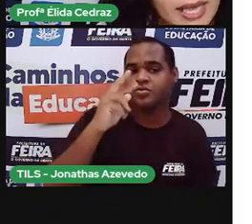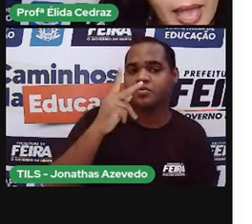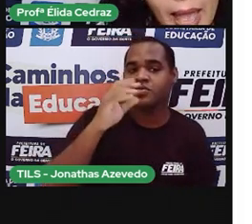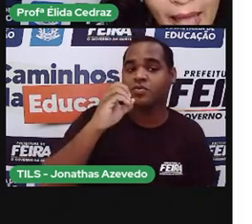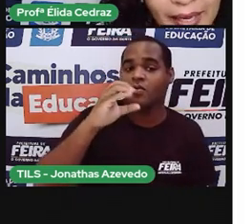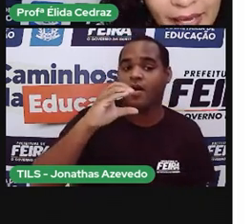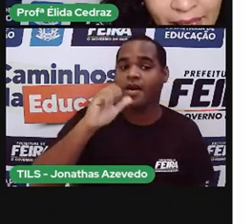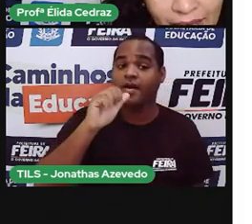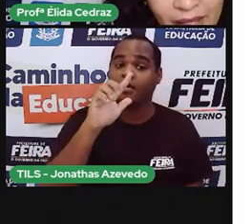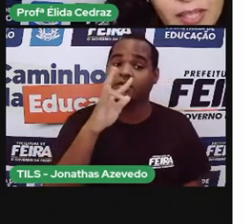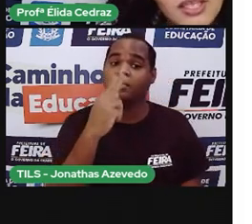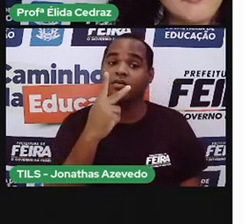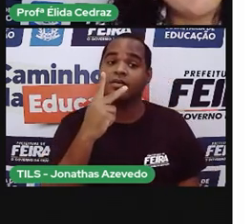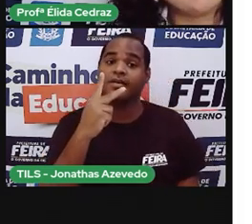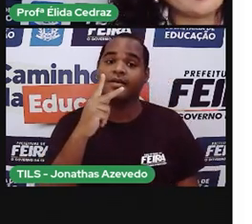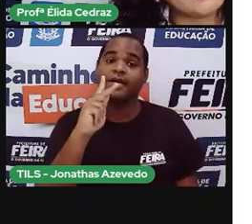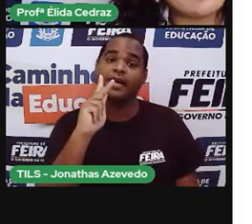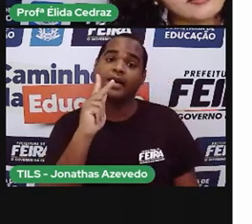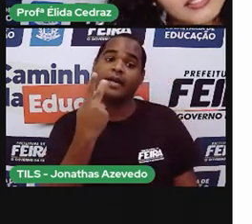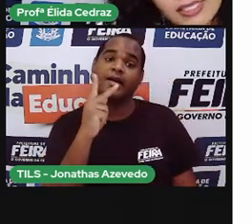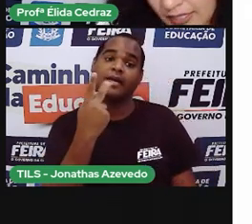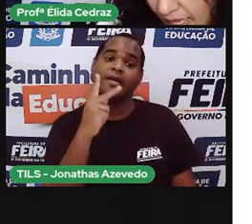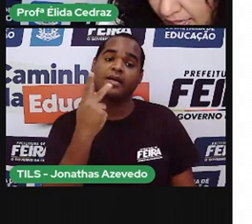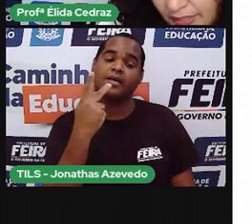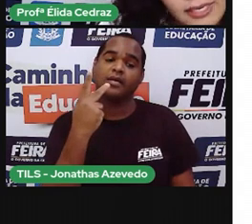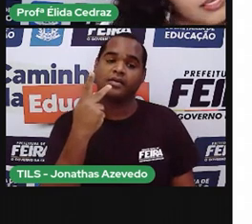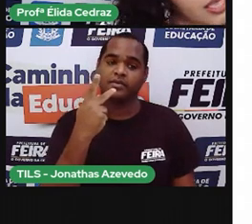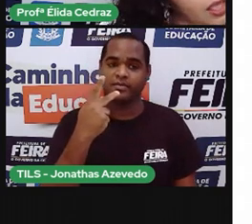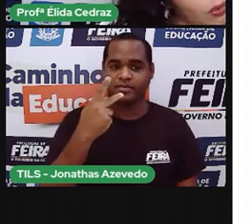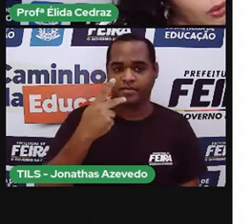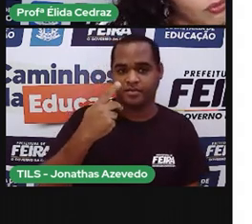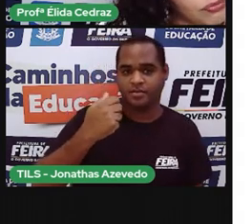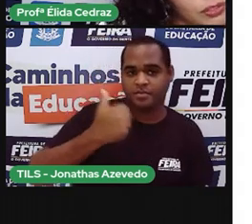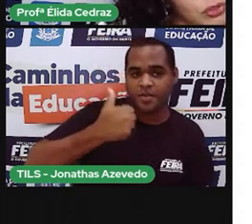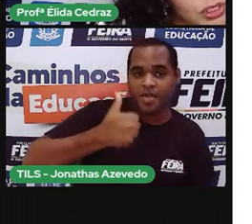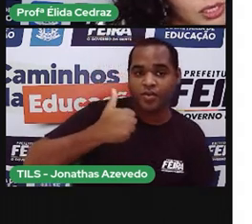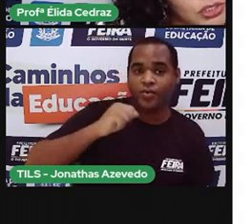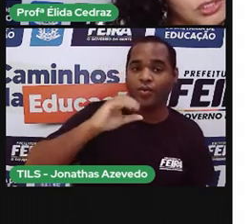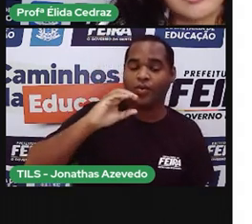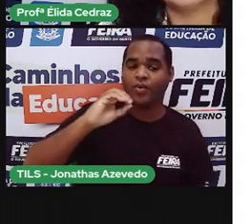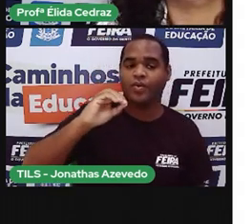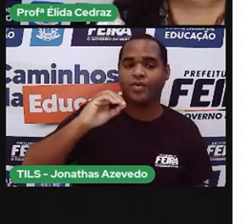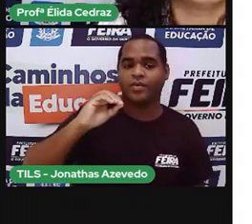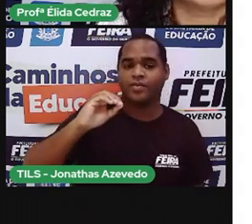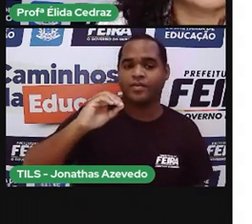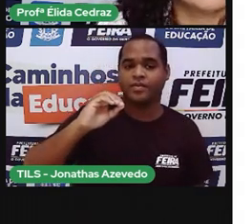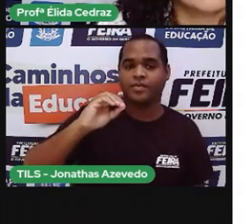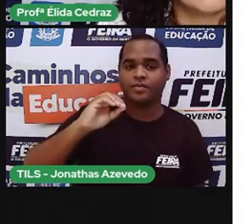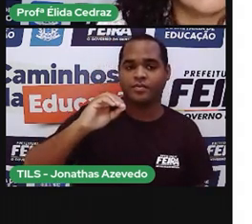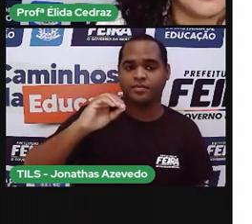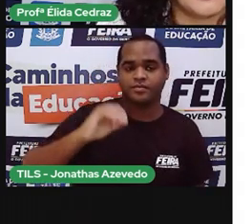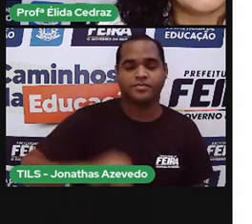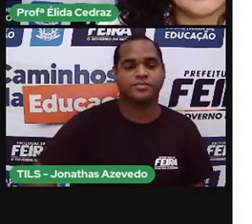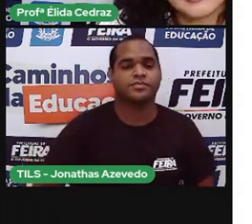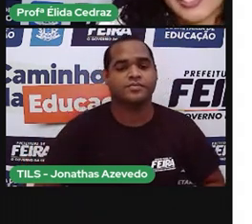porque ela tinha a Gabi vem antes da lei tinha ó viu gente